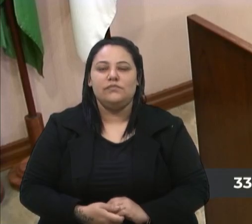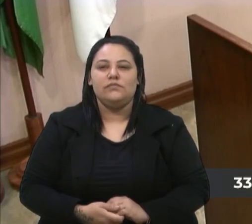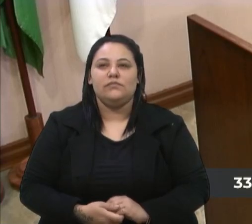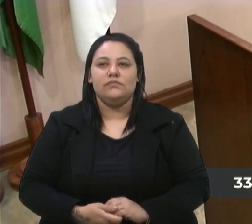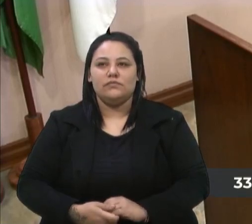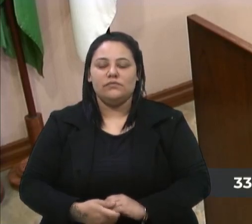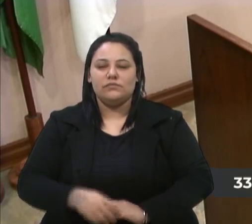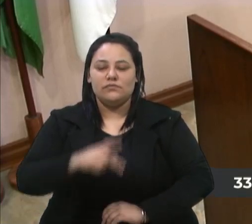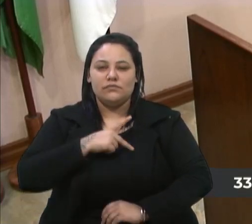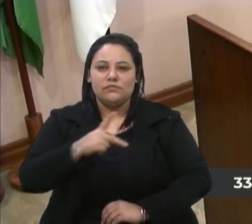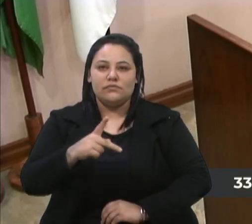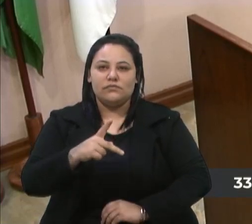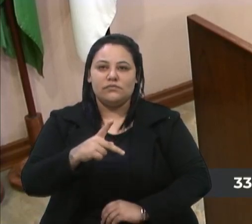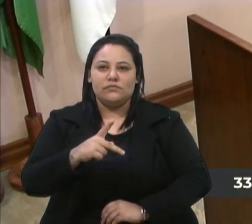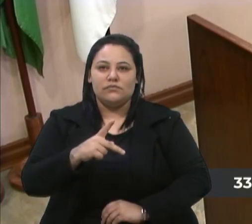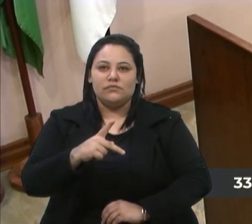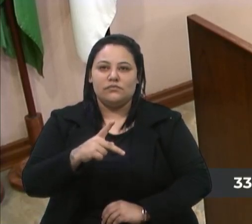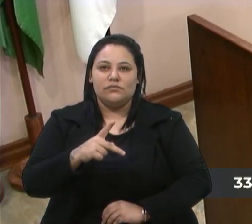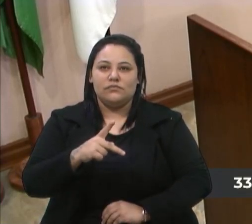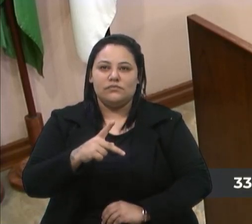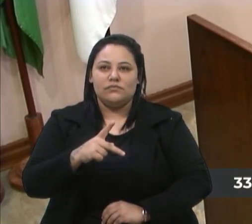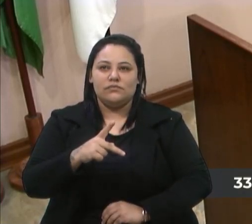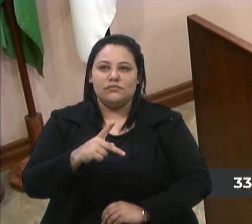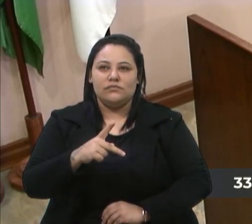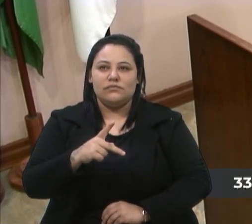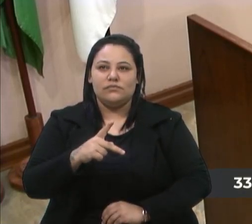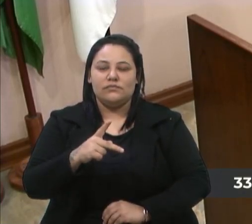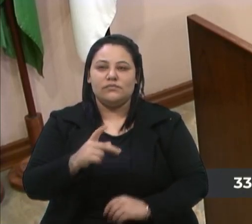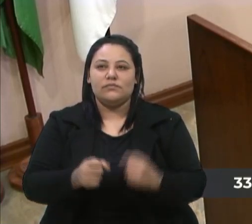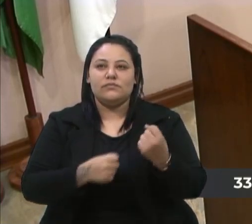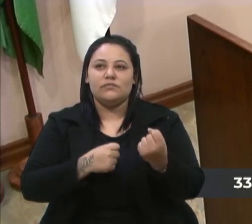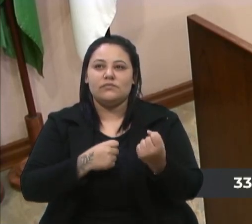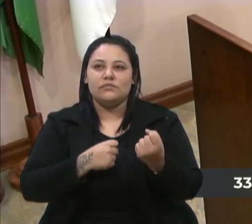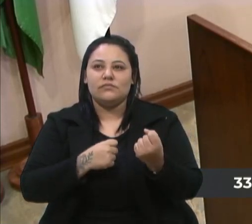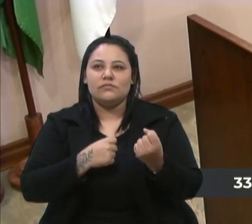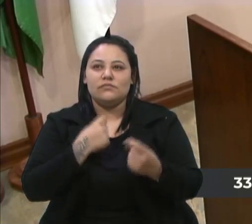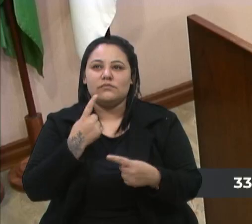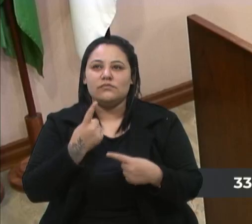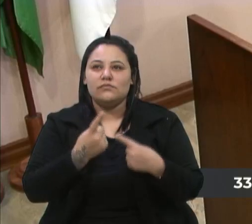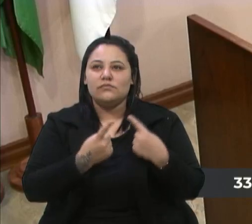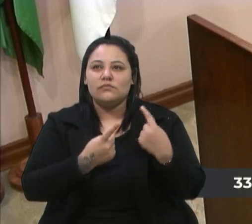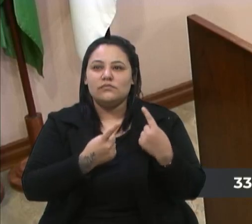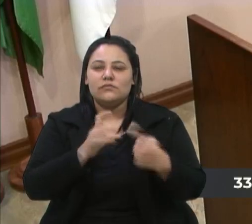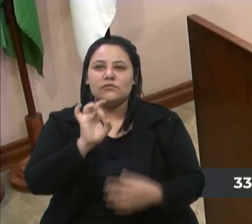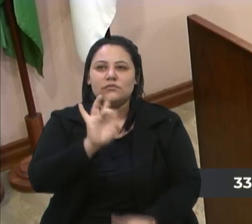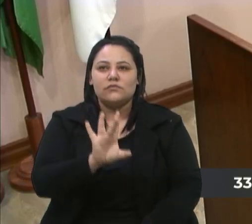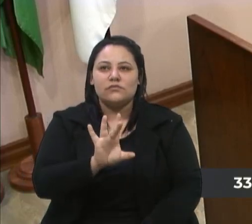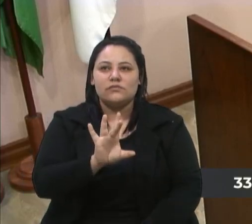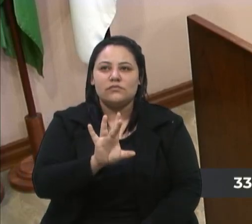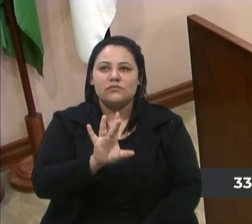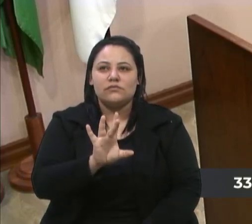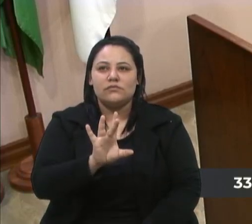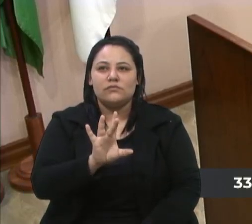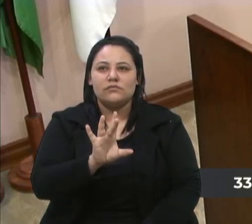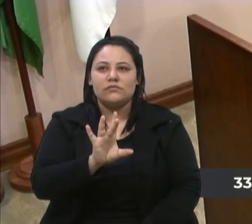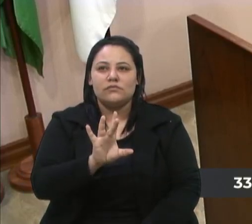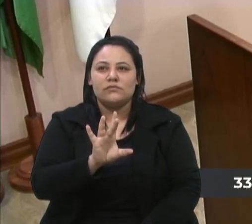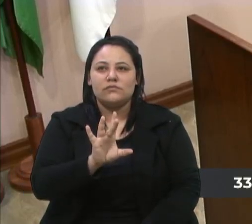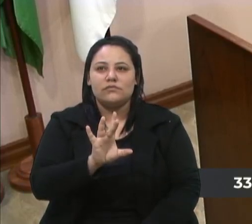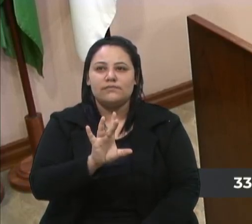Senhor presidente, nobres pares, foi só para a gente, voto de